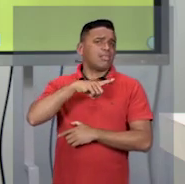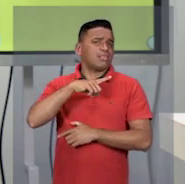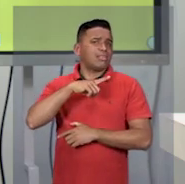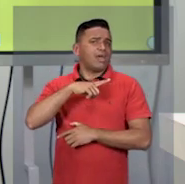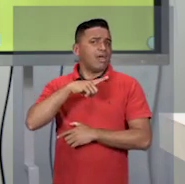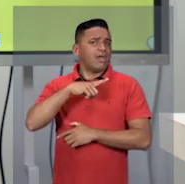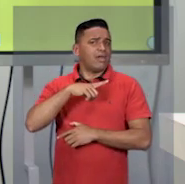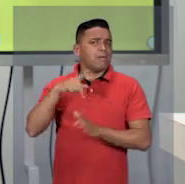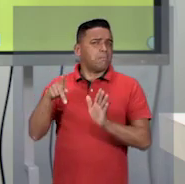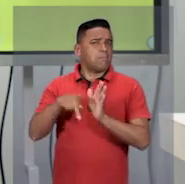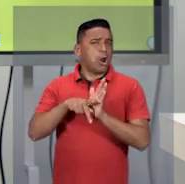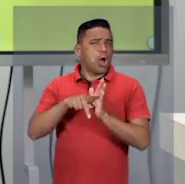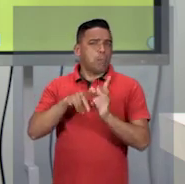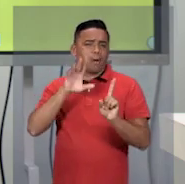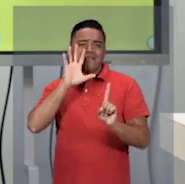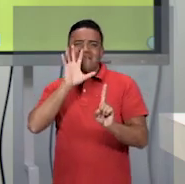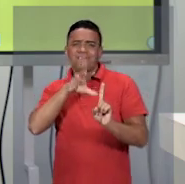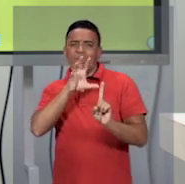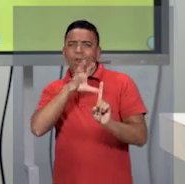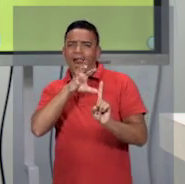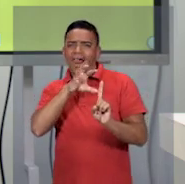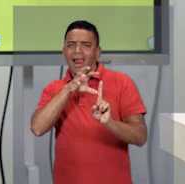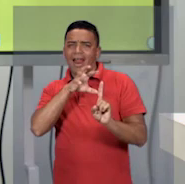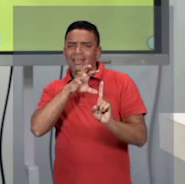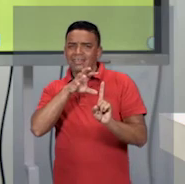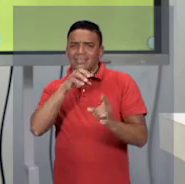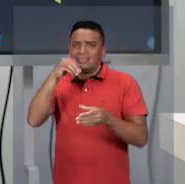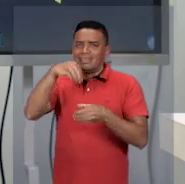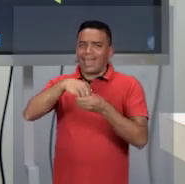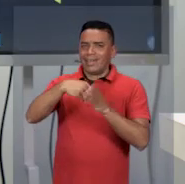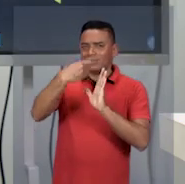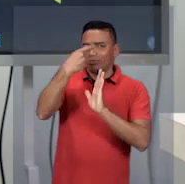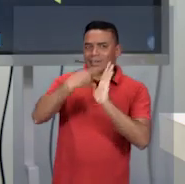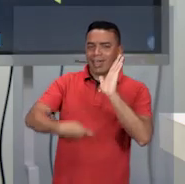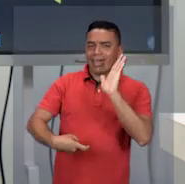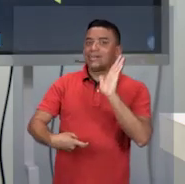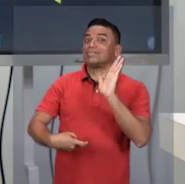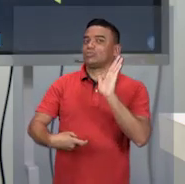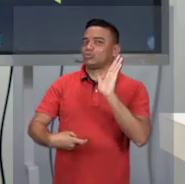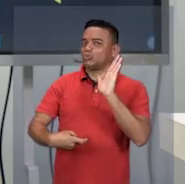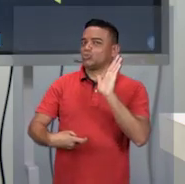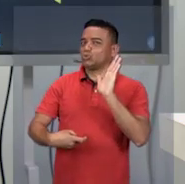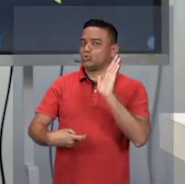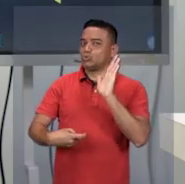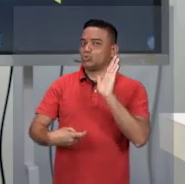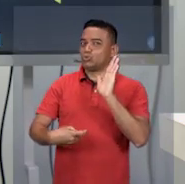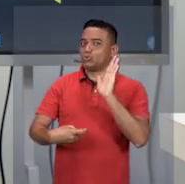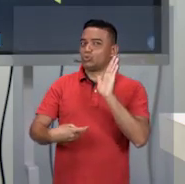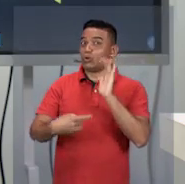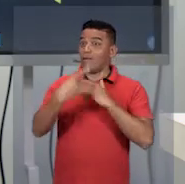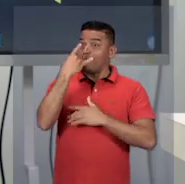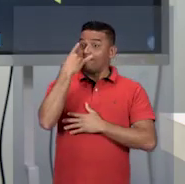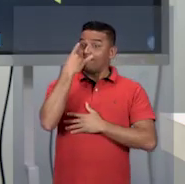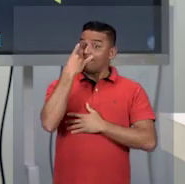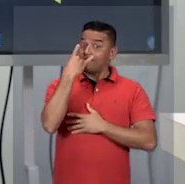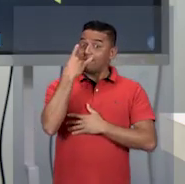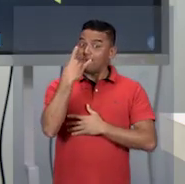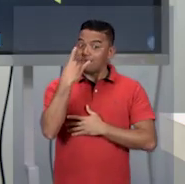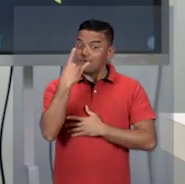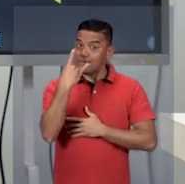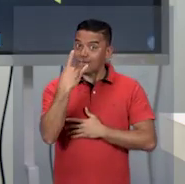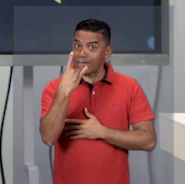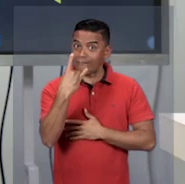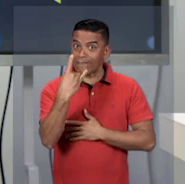como persuasão ali no texto? Tem algo aqui que está te fazendo prestar